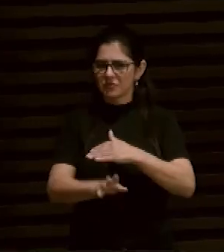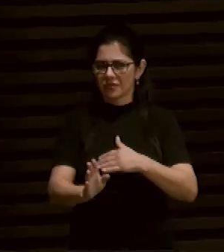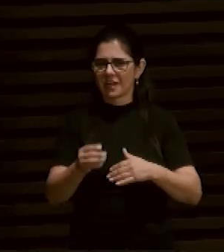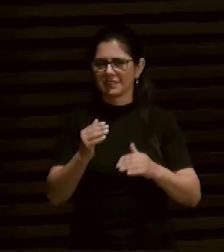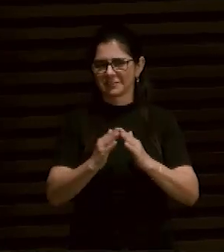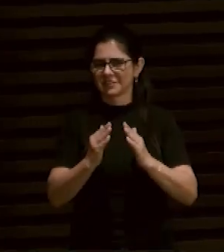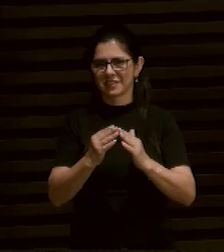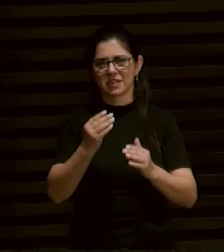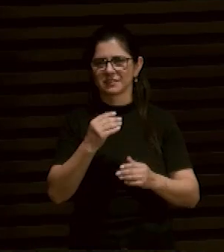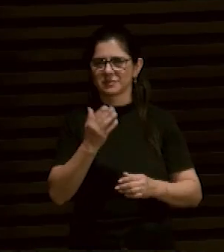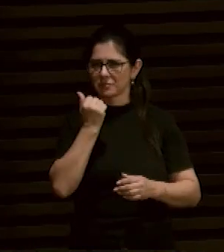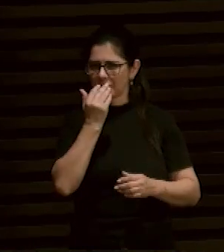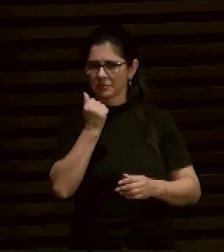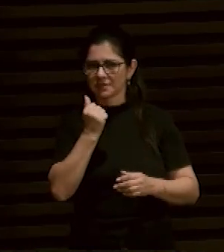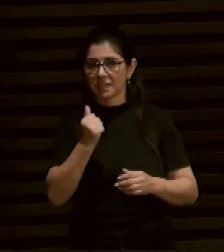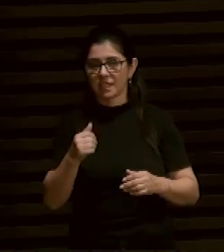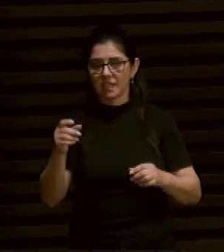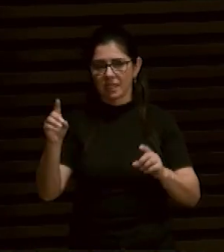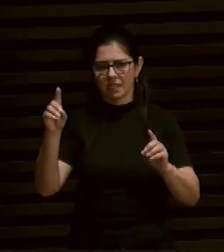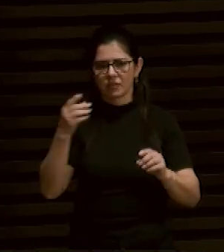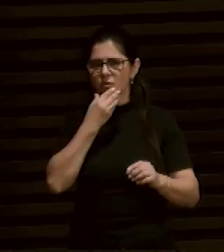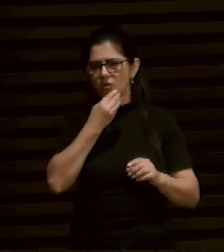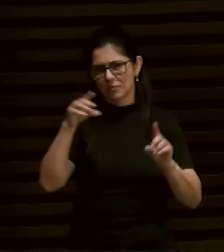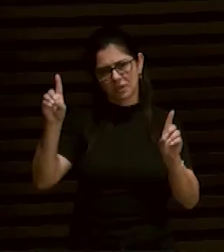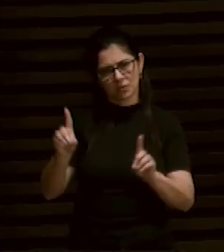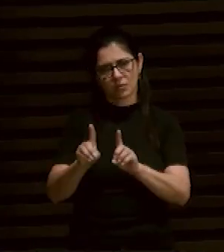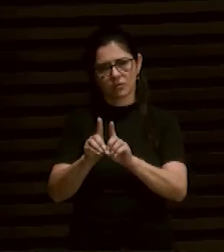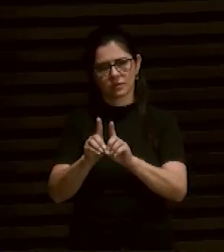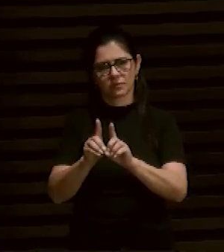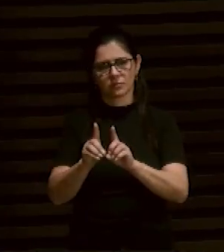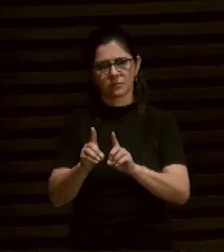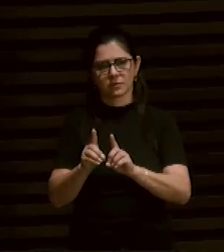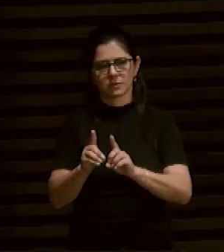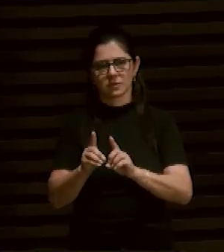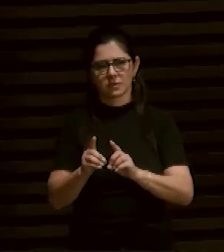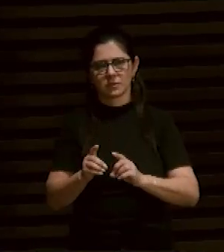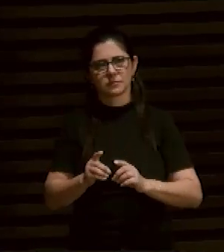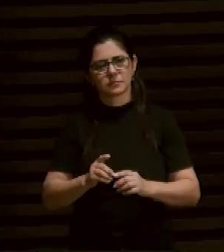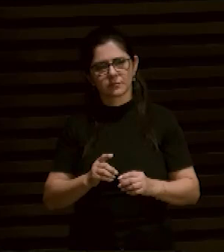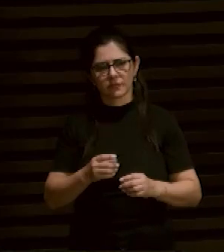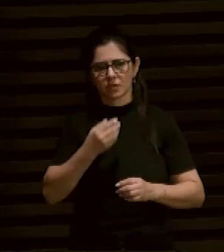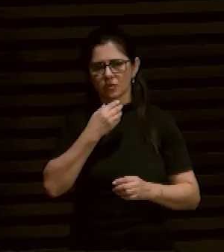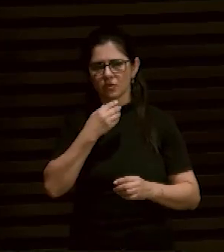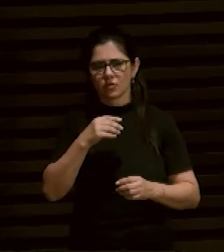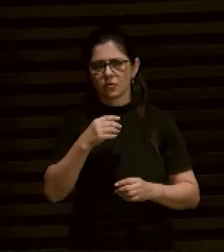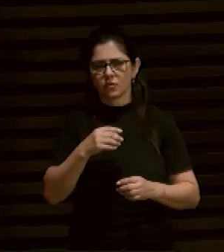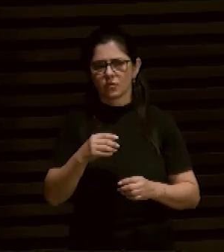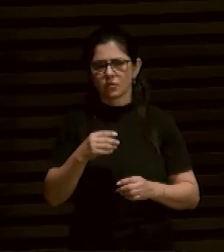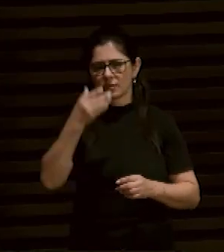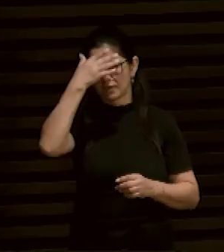meio do caminho ele encontra um jornaleiro, até que ele vai para casa, e ele esquece do arrependimento que estava nascendo em seu